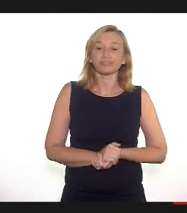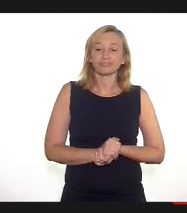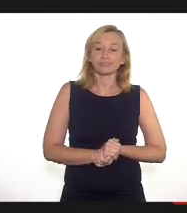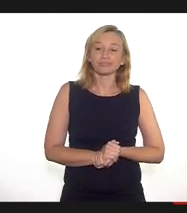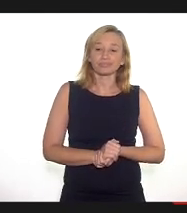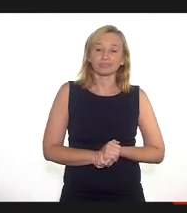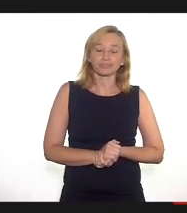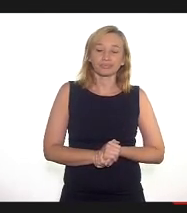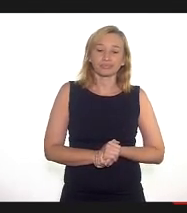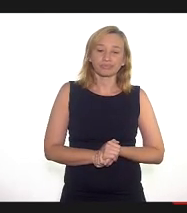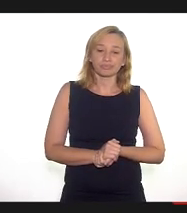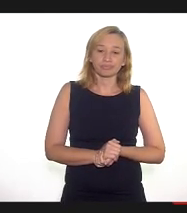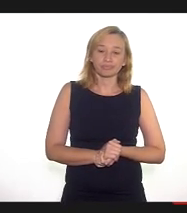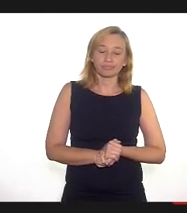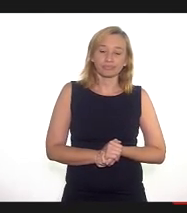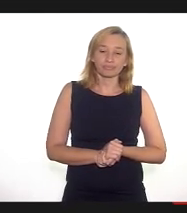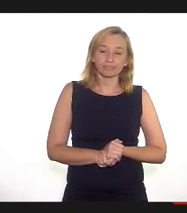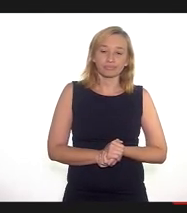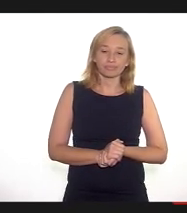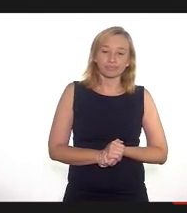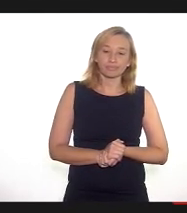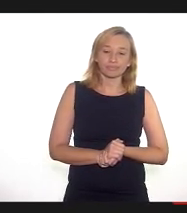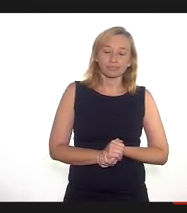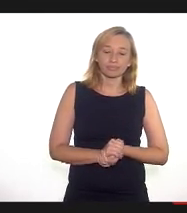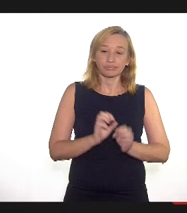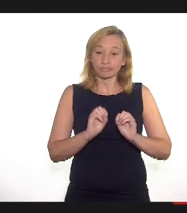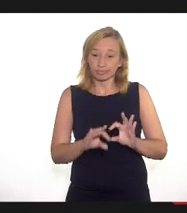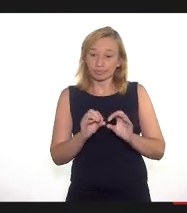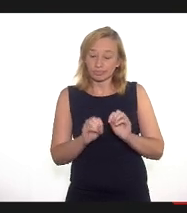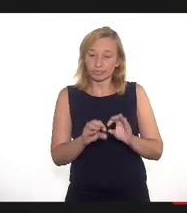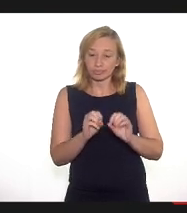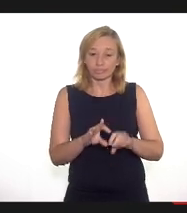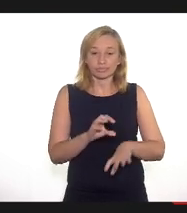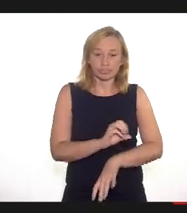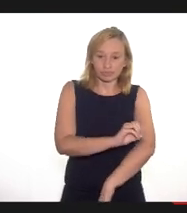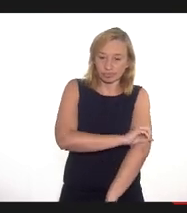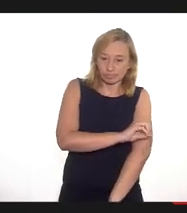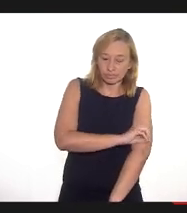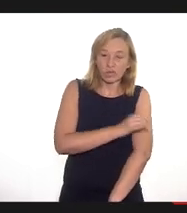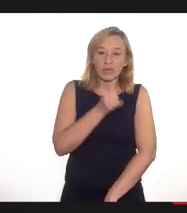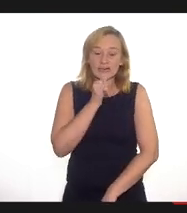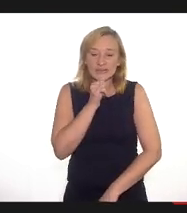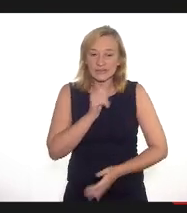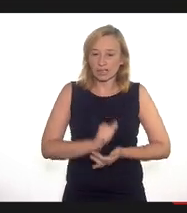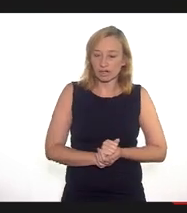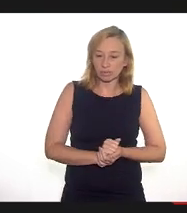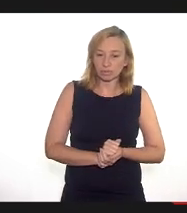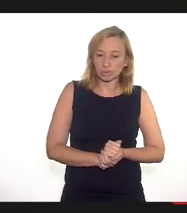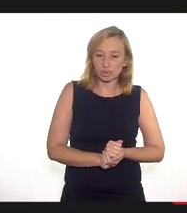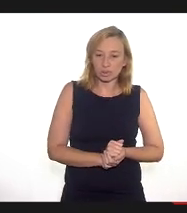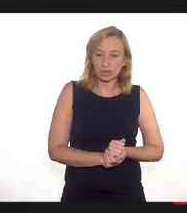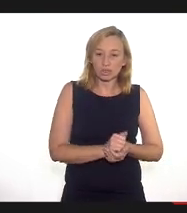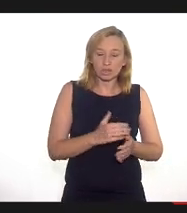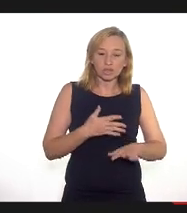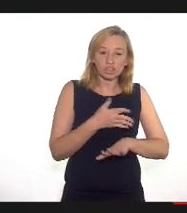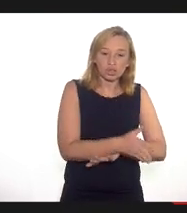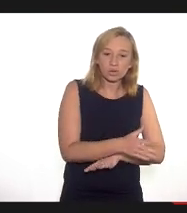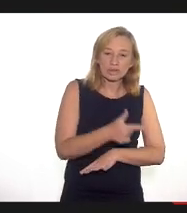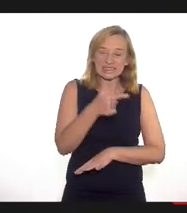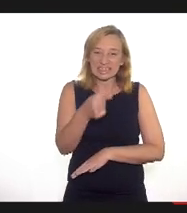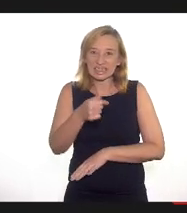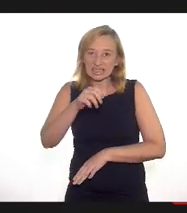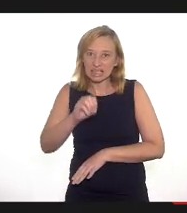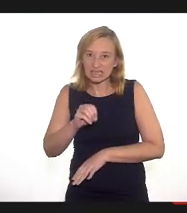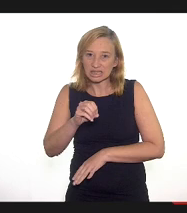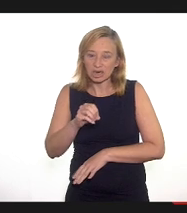alcance para a educação infantil, por exemplo, nos colégios de aplicação, atingiu algo em torno de